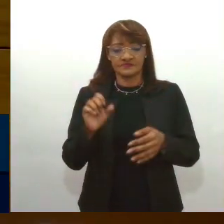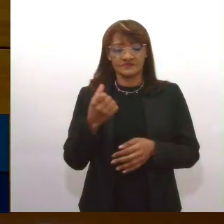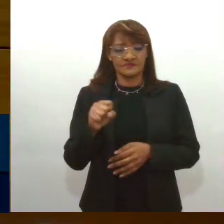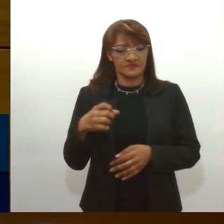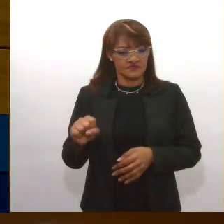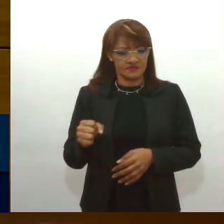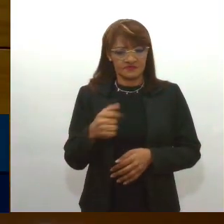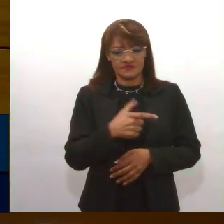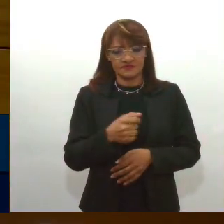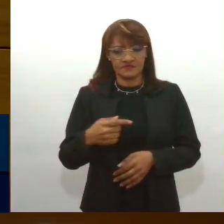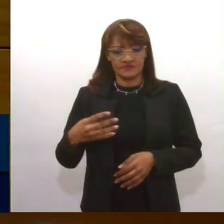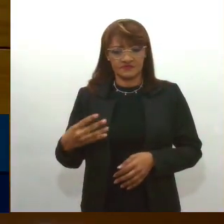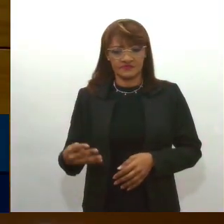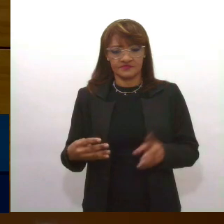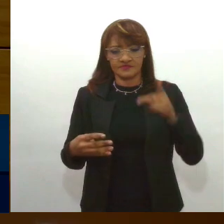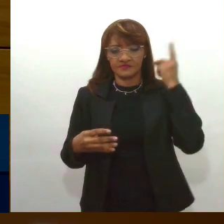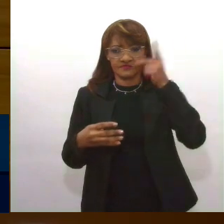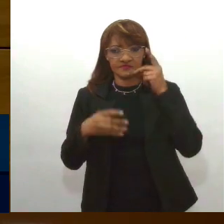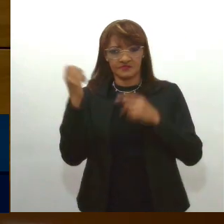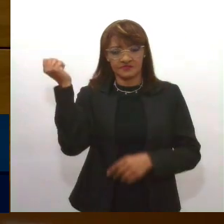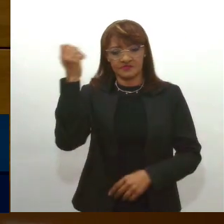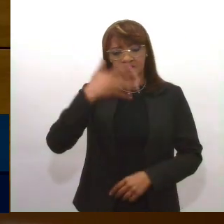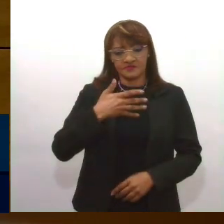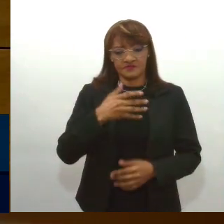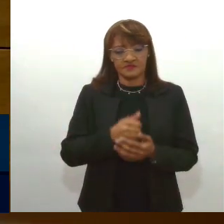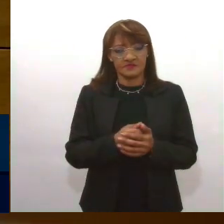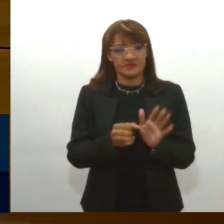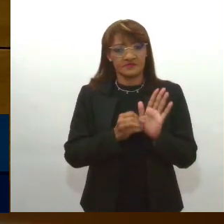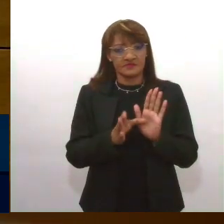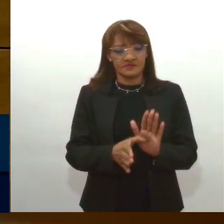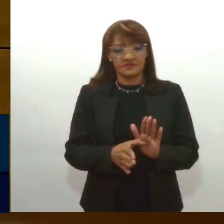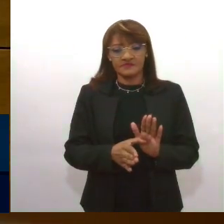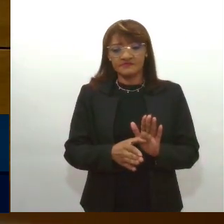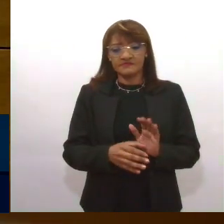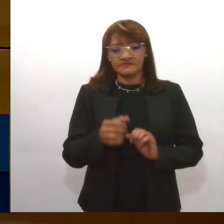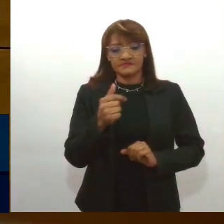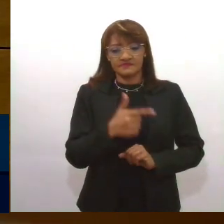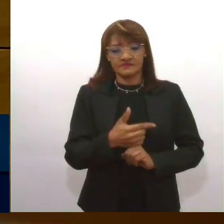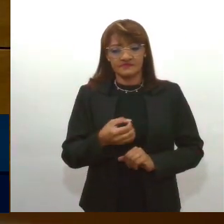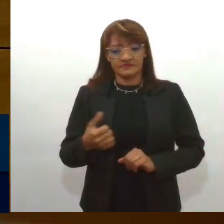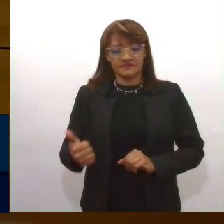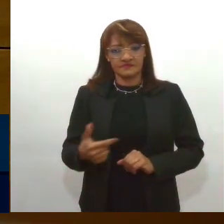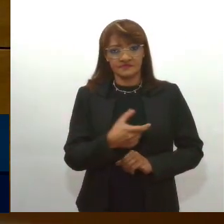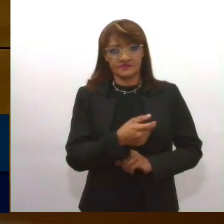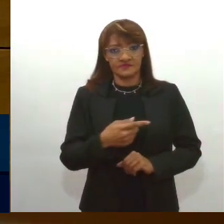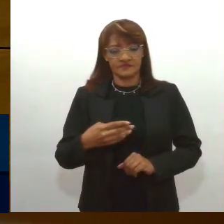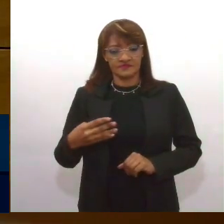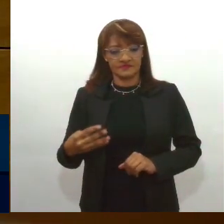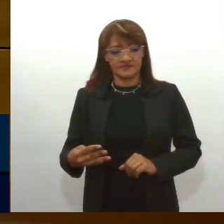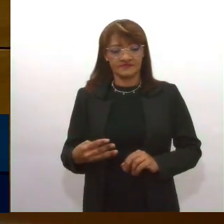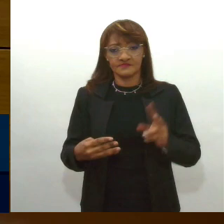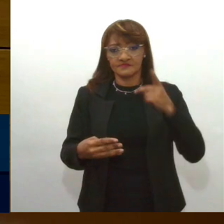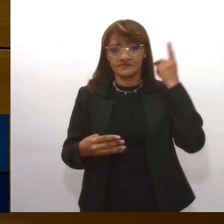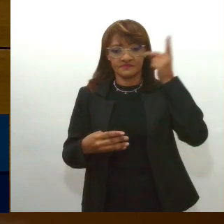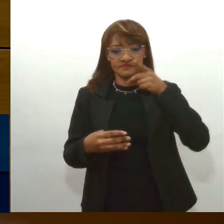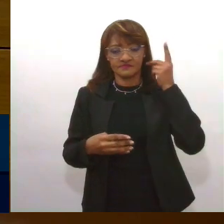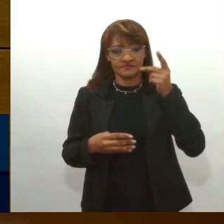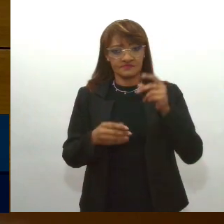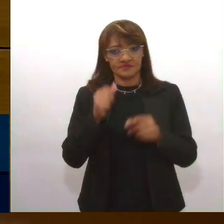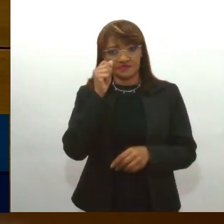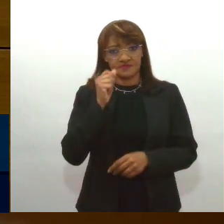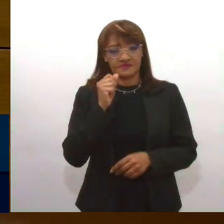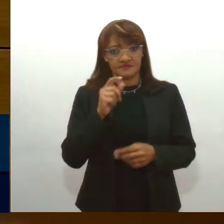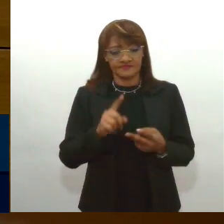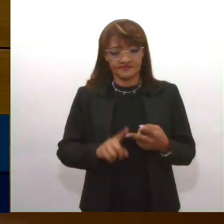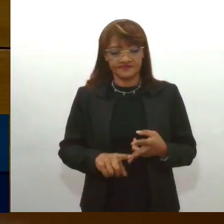linda Brasil indicação número 20124 autoria do deputado Adailton Martins a número